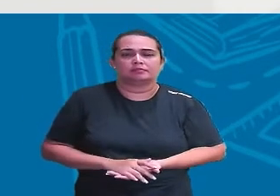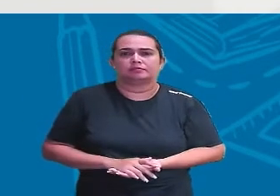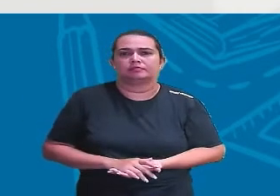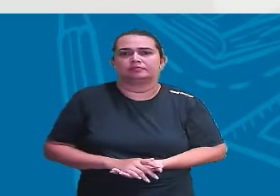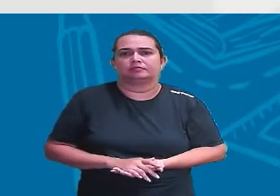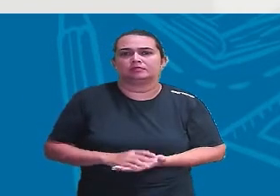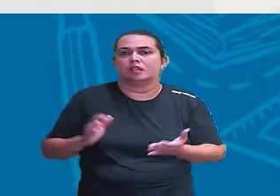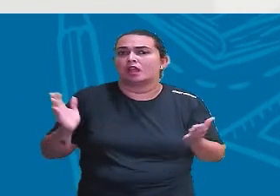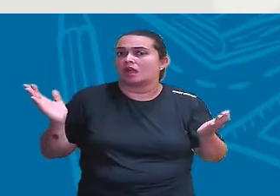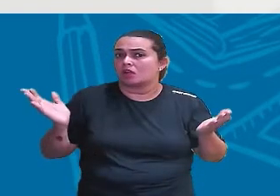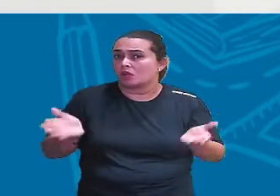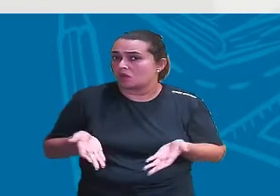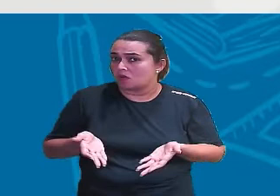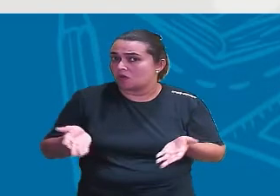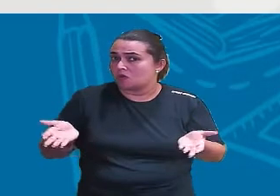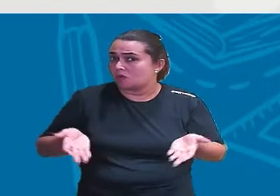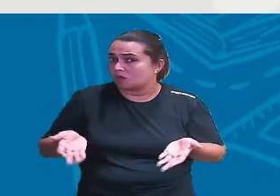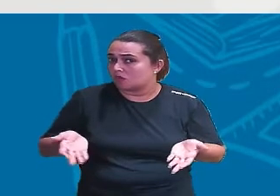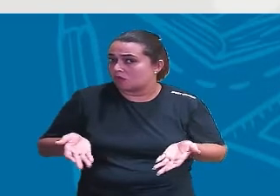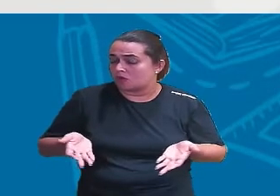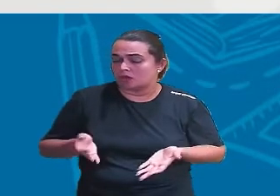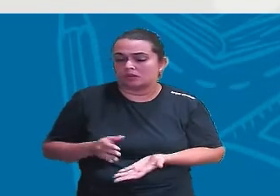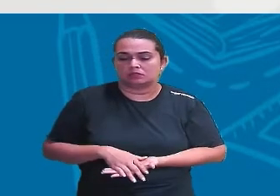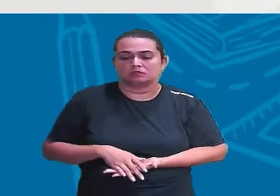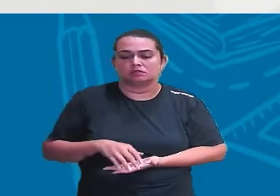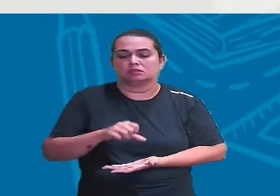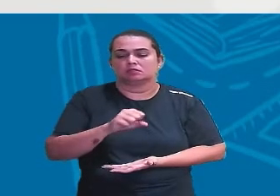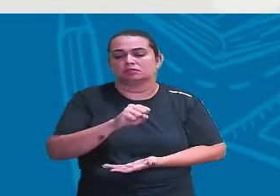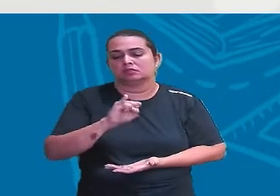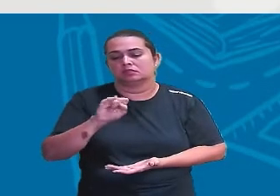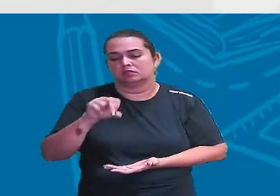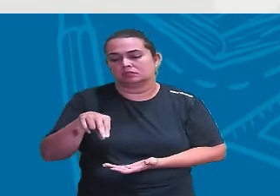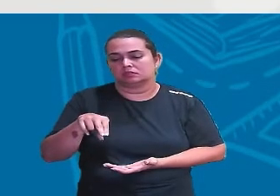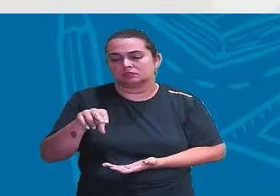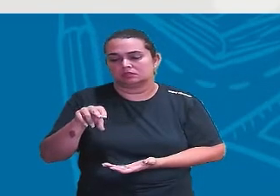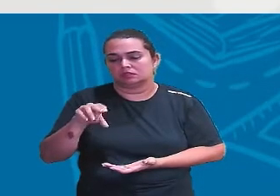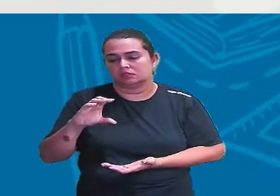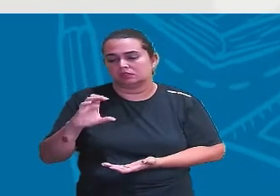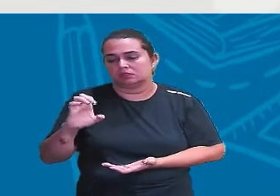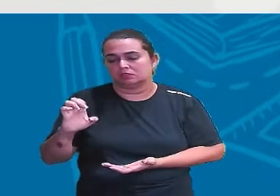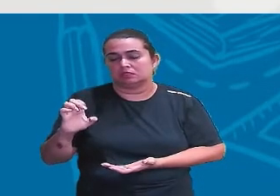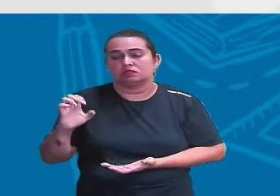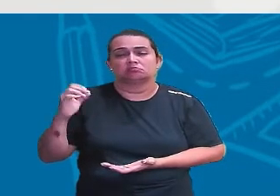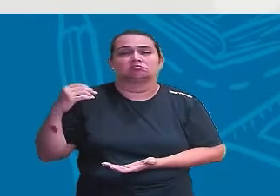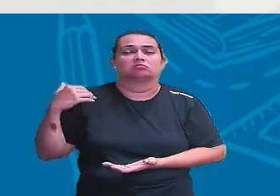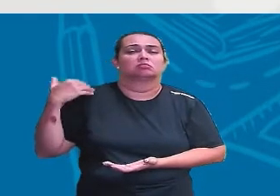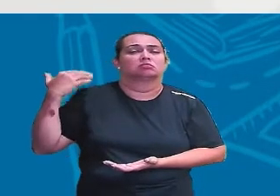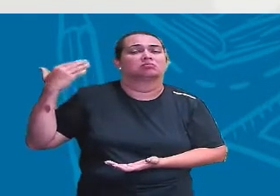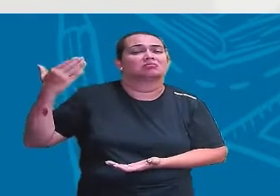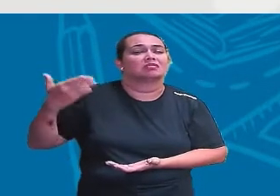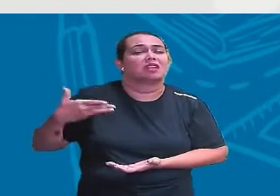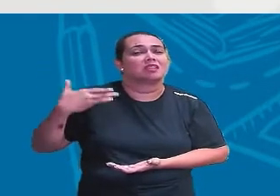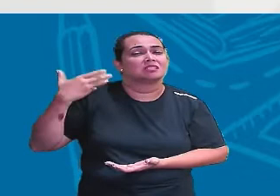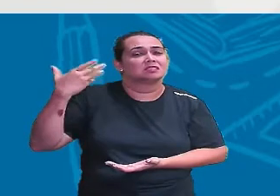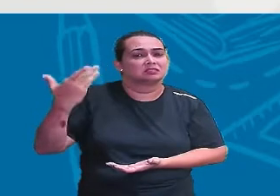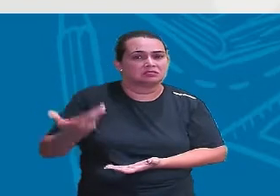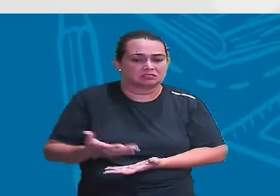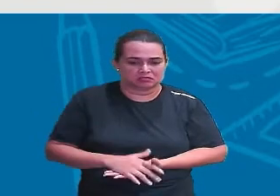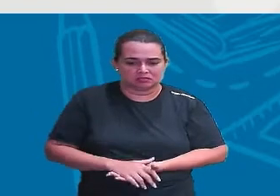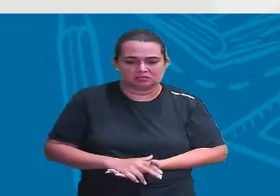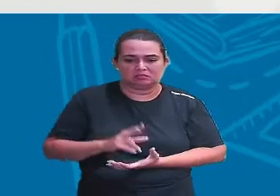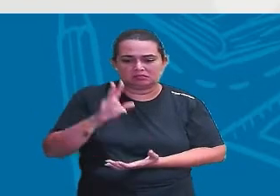agora. E temos também o since, que quer dizer desde. Lembra que esse now a gente viu como